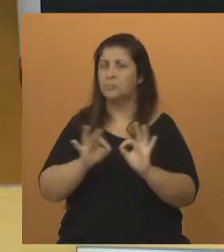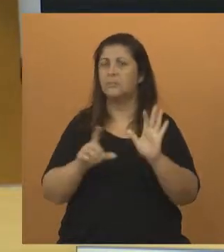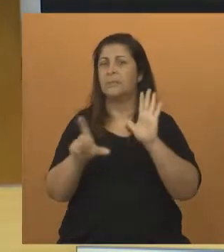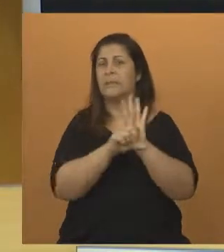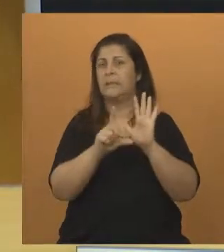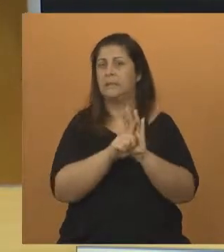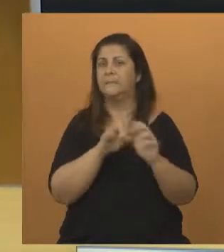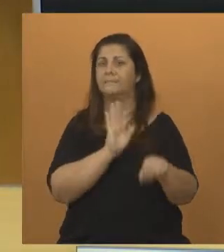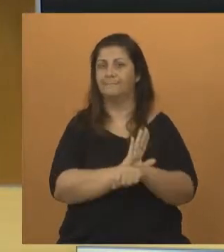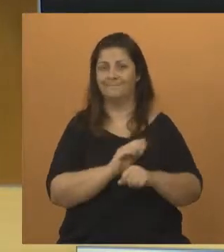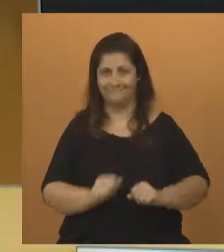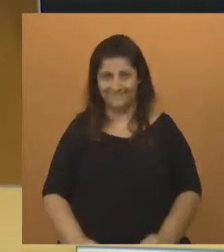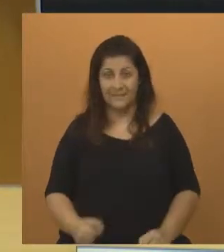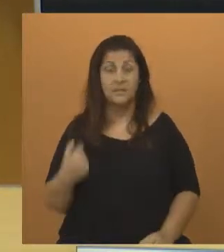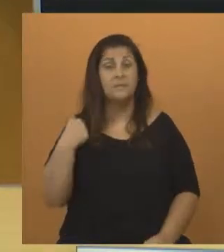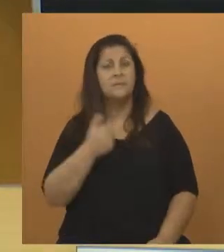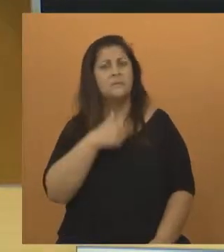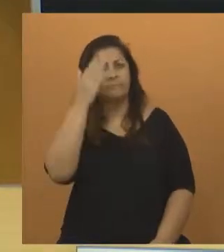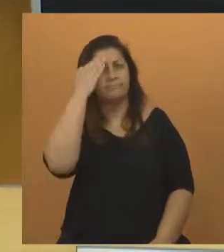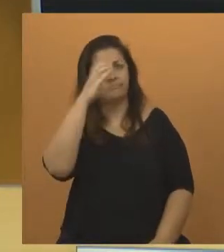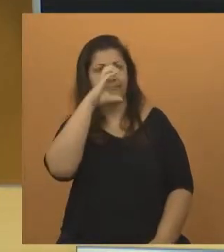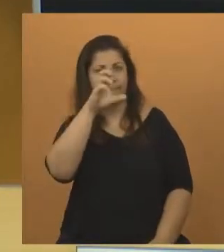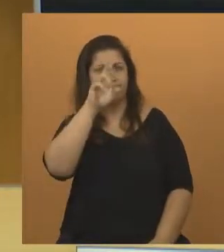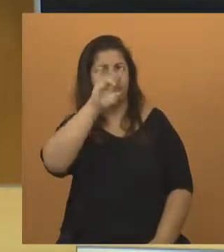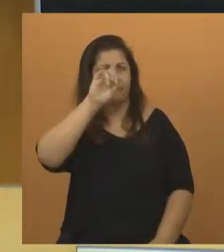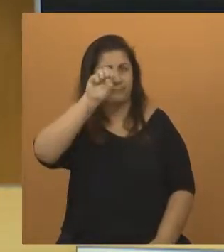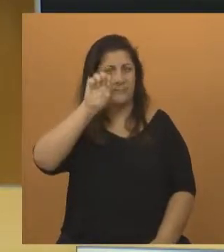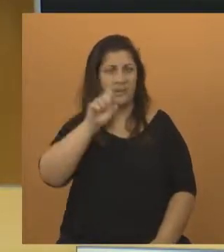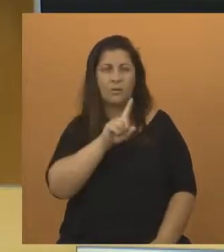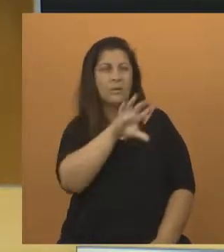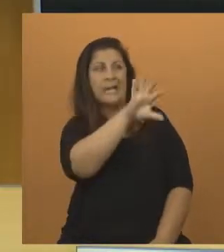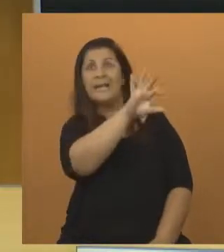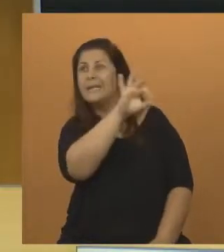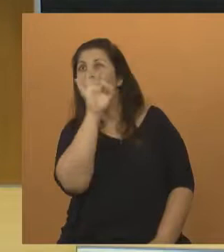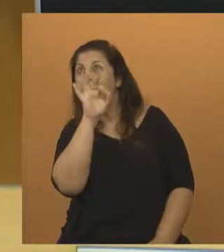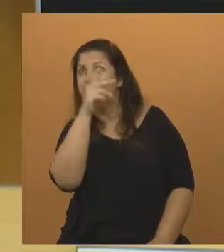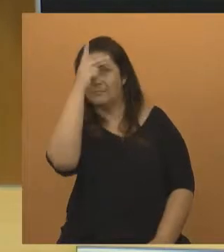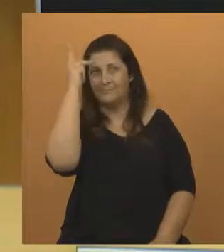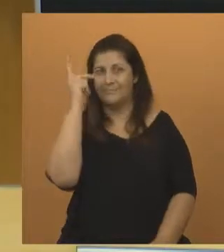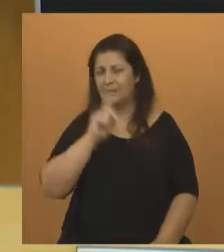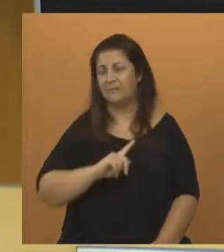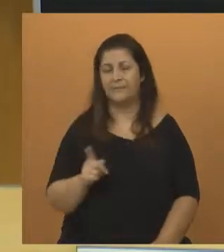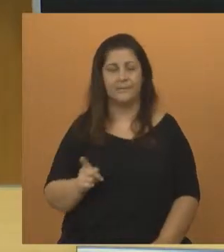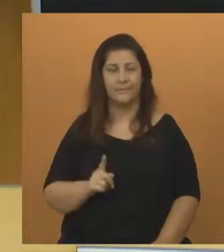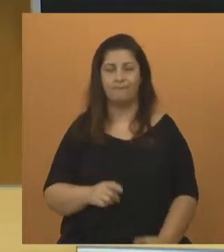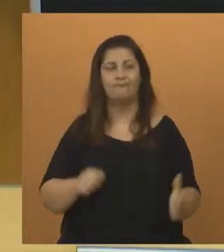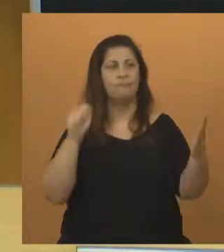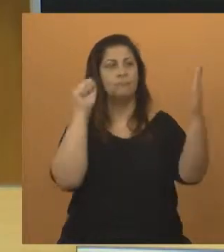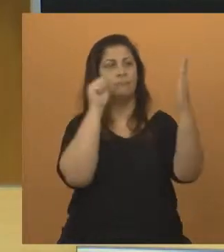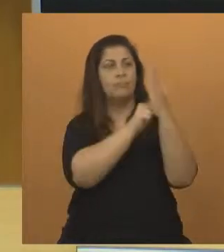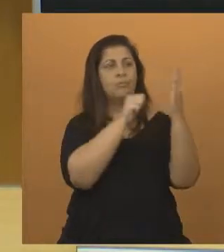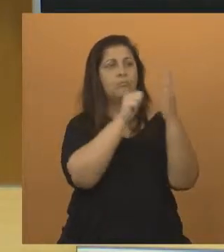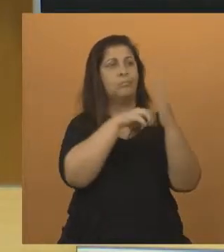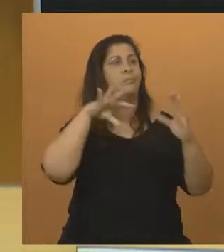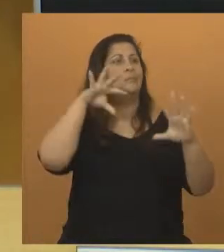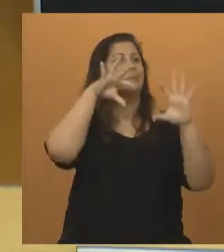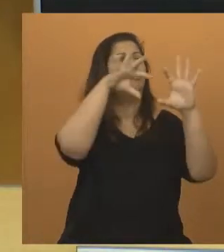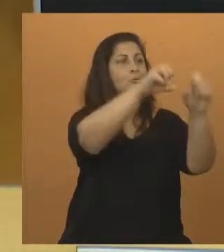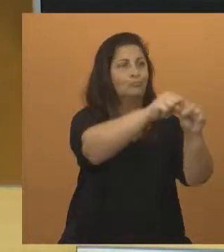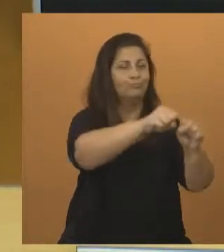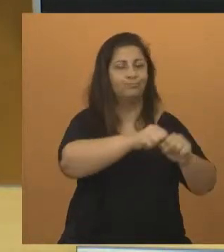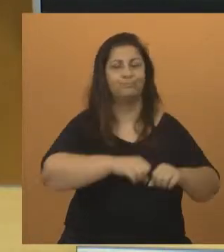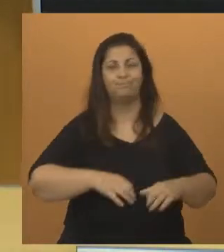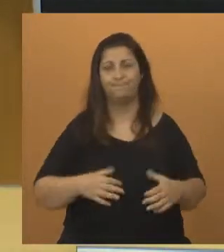favorecer. Porque nós sabemos que a crise ela não escolhe pessoas e nem comércio. Ela bate na porta e todos nós sofremos com